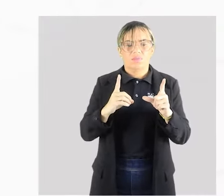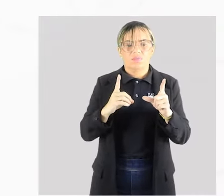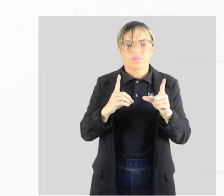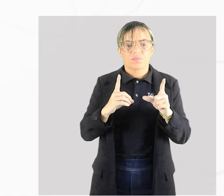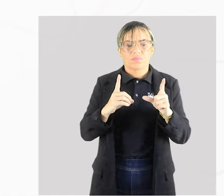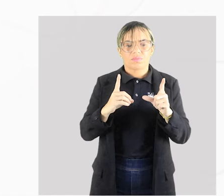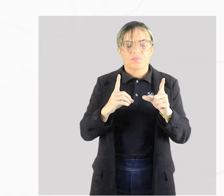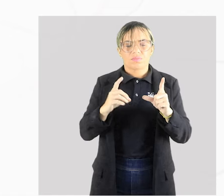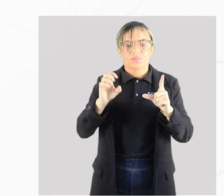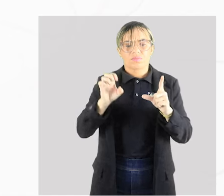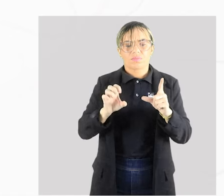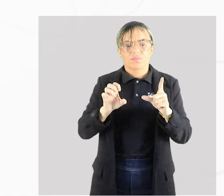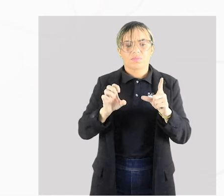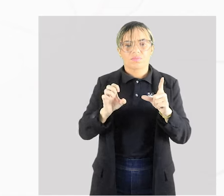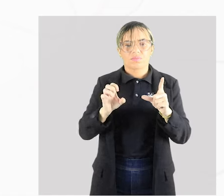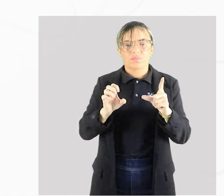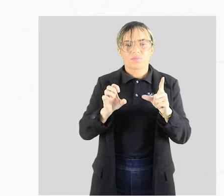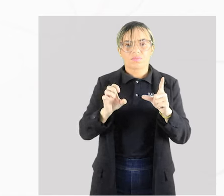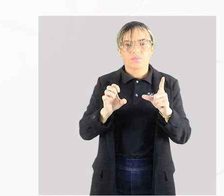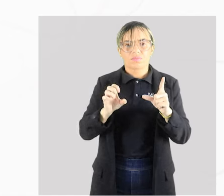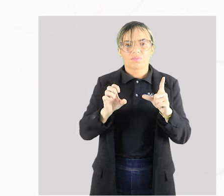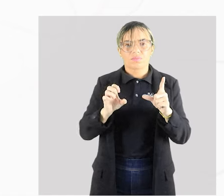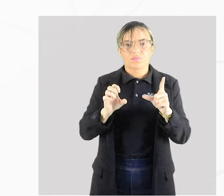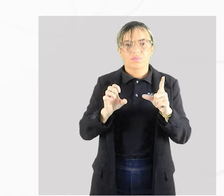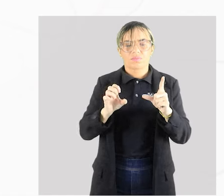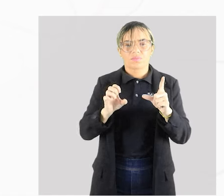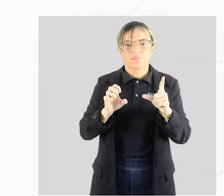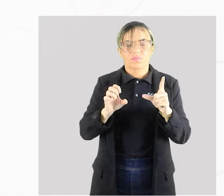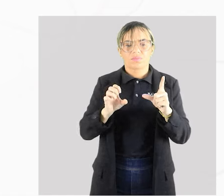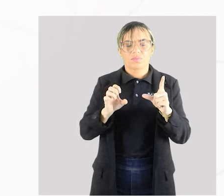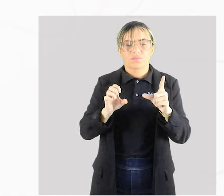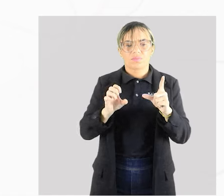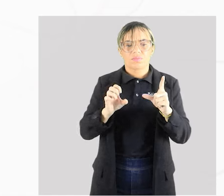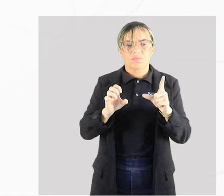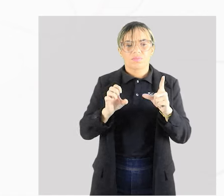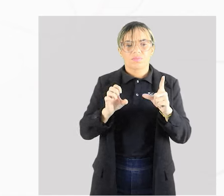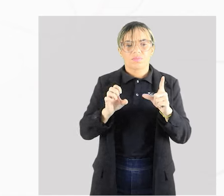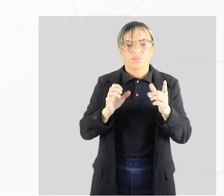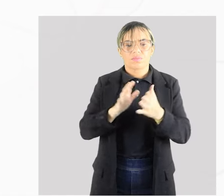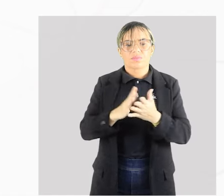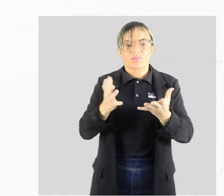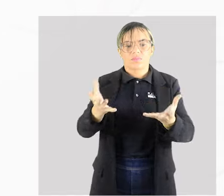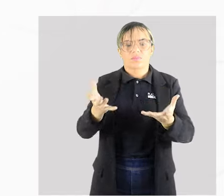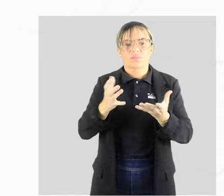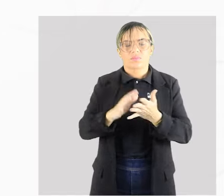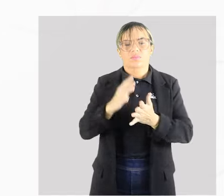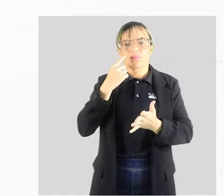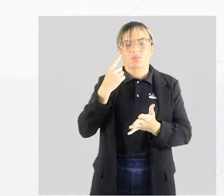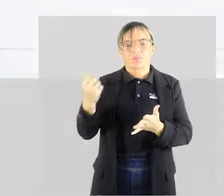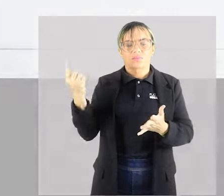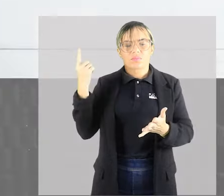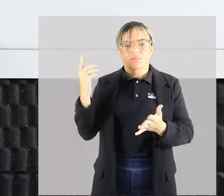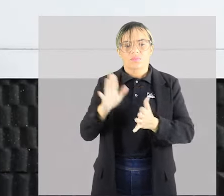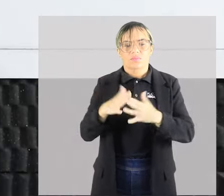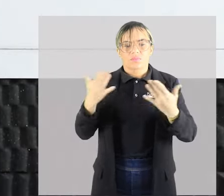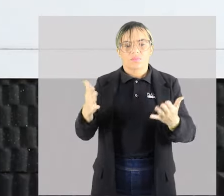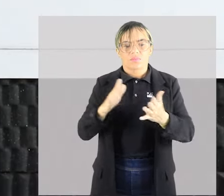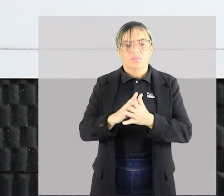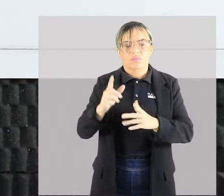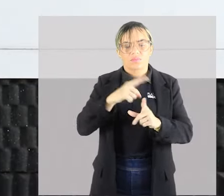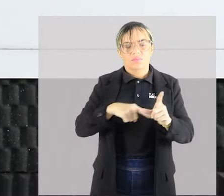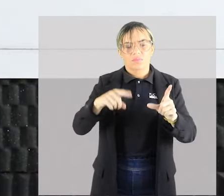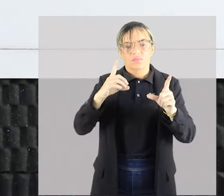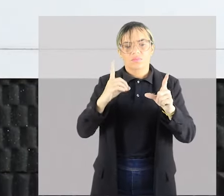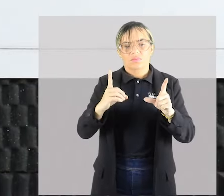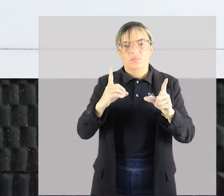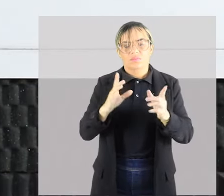proteínas e na letra e o transporte de RNA tá E aí eu queria destacar para vocês que a letra D gente